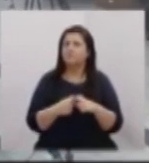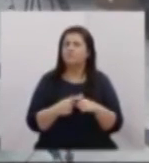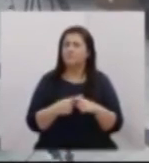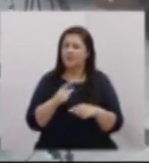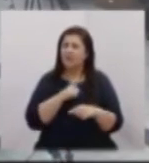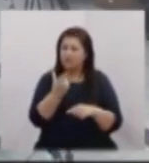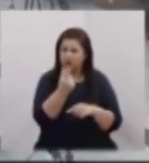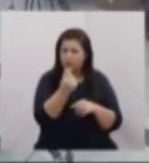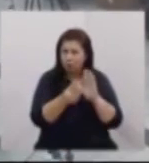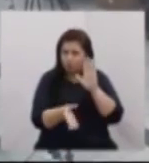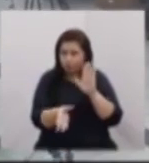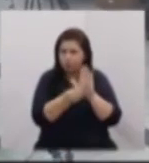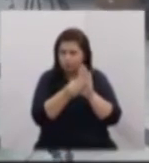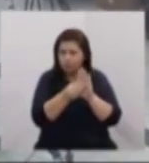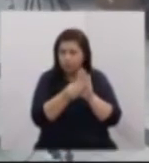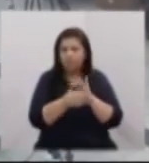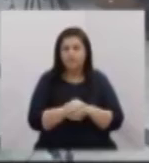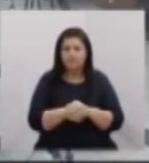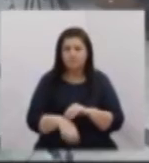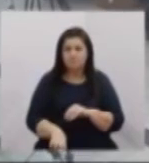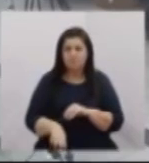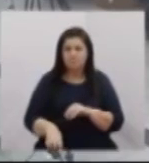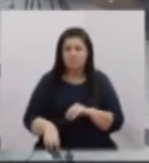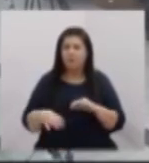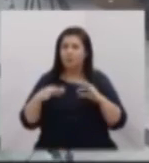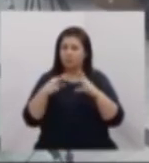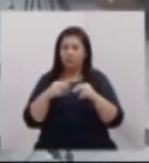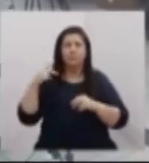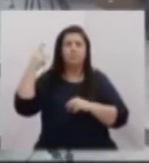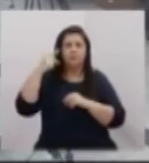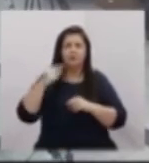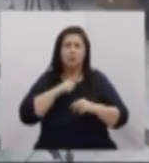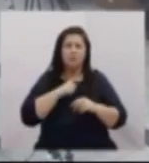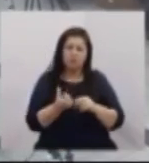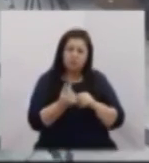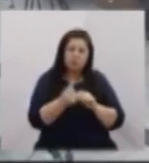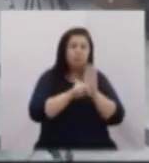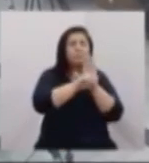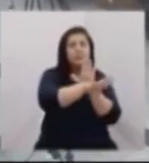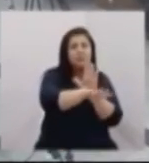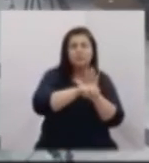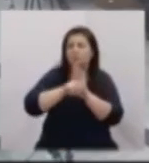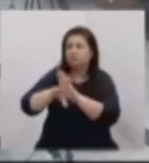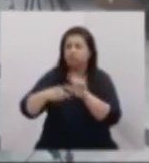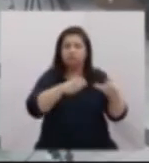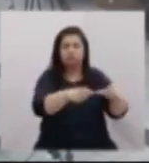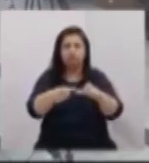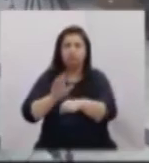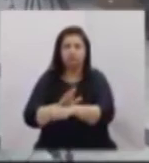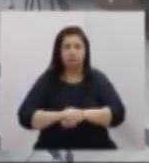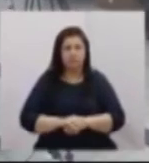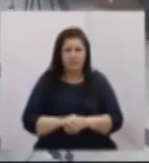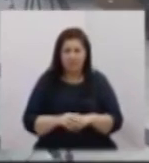emendas impositivas, ou seja, aquele direito que todo vereador tem de indicar verbas no orçamento da cidade, não